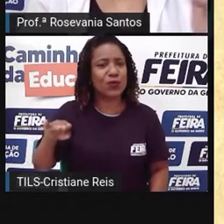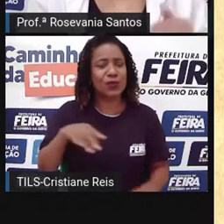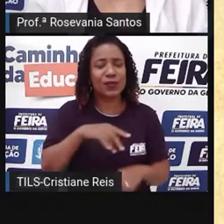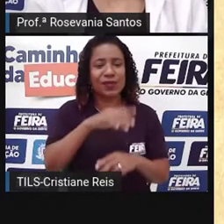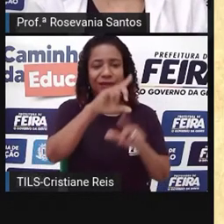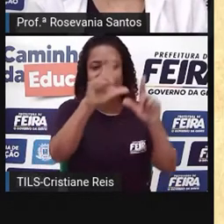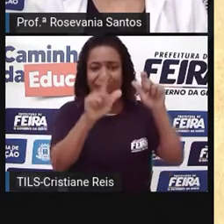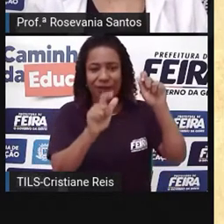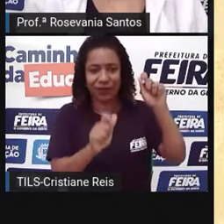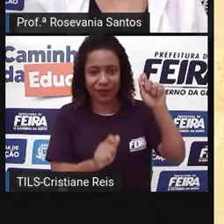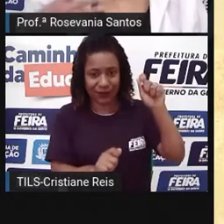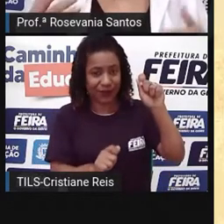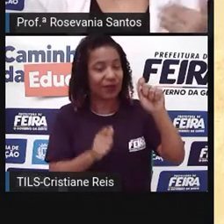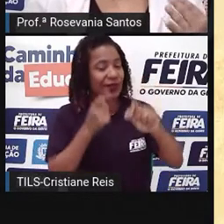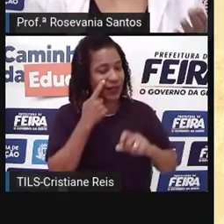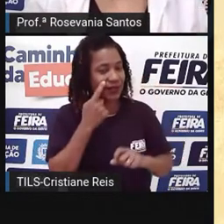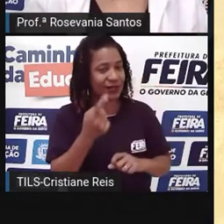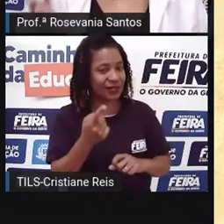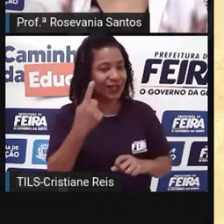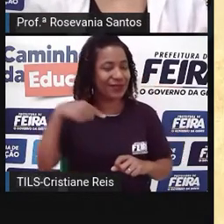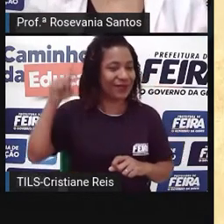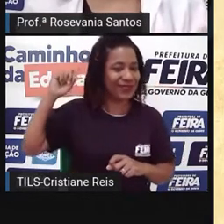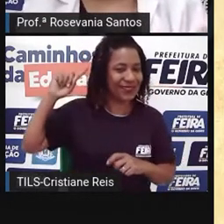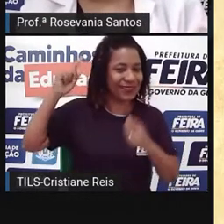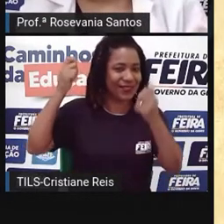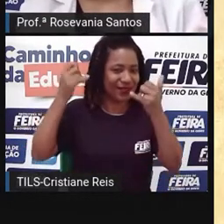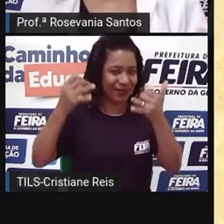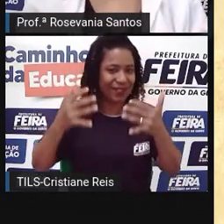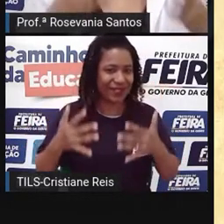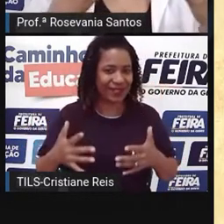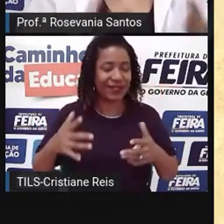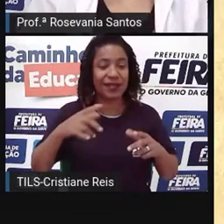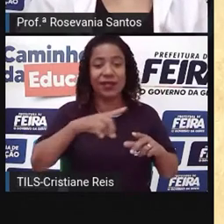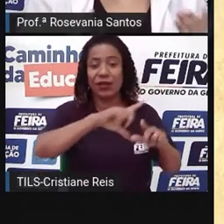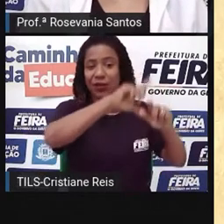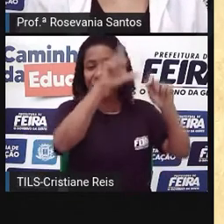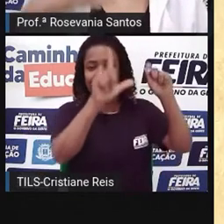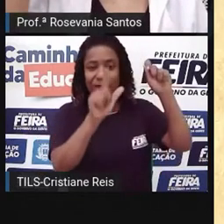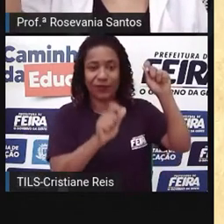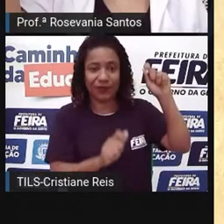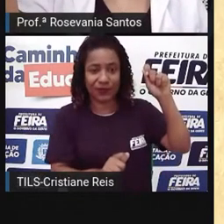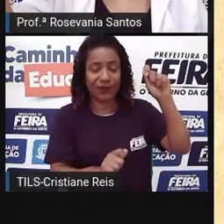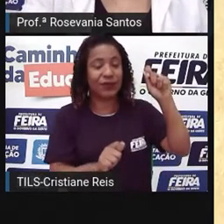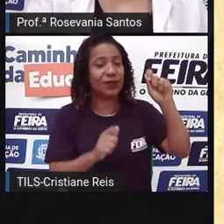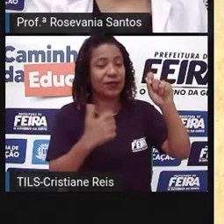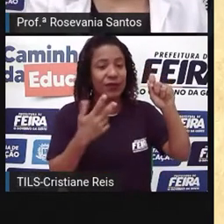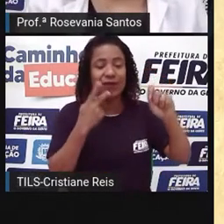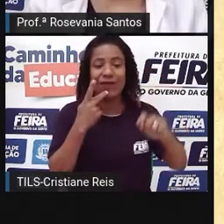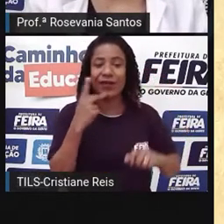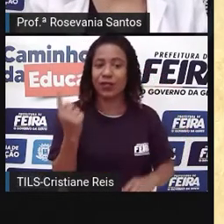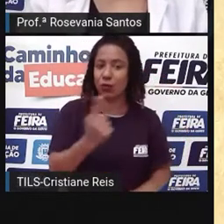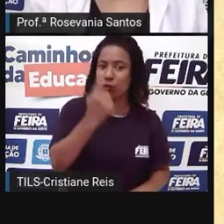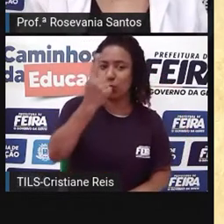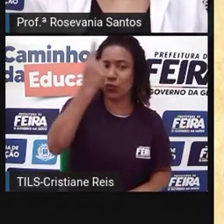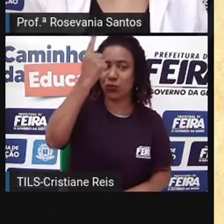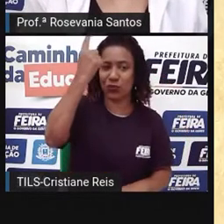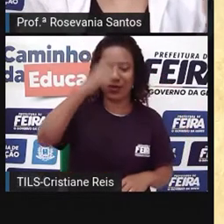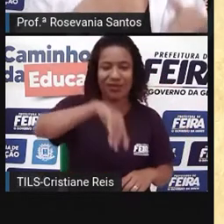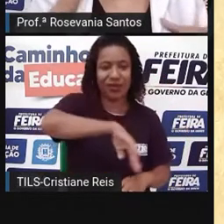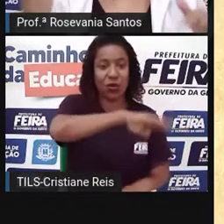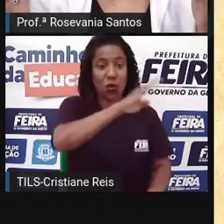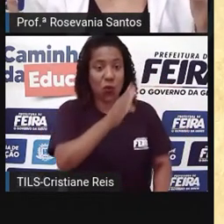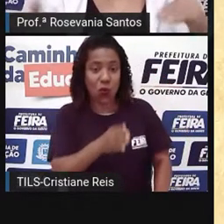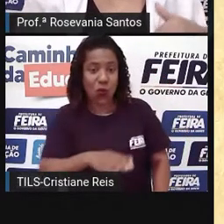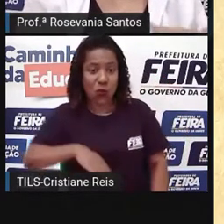mapa altimétrico. Eu já falei em outras aulas, mas não custa nada repetir. O mapa altimétrico, ele fala da altura do terreno, né?